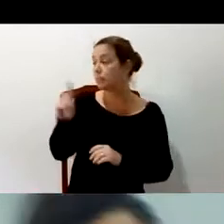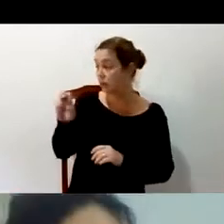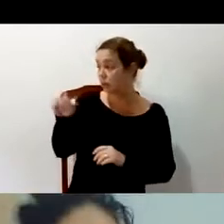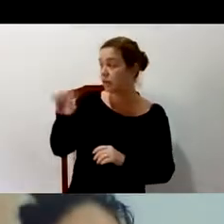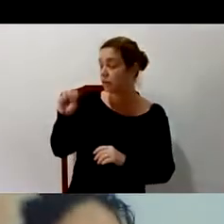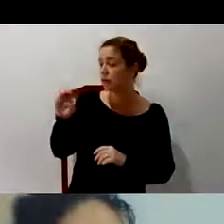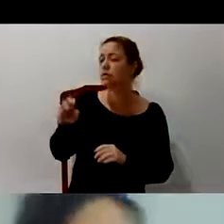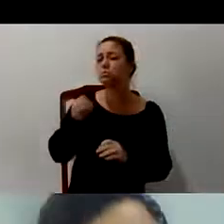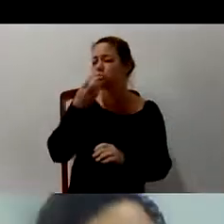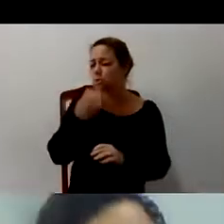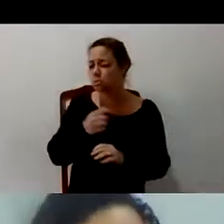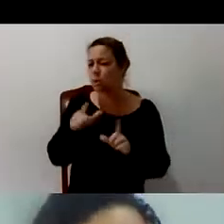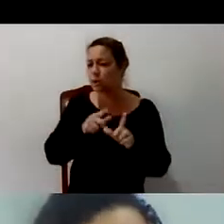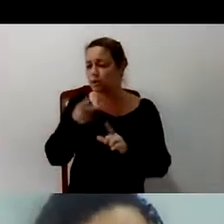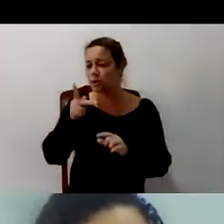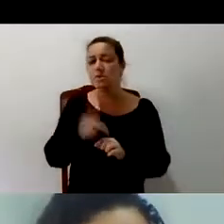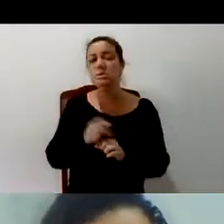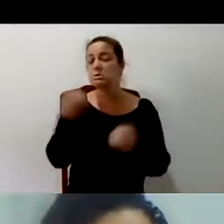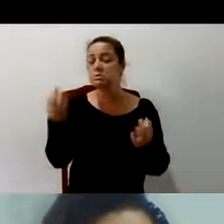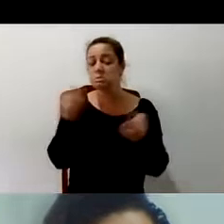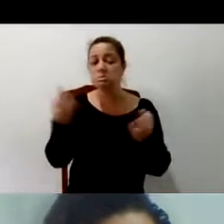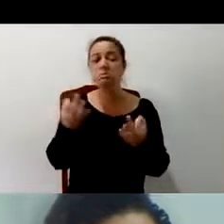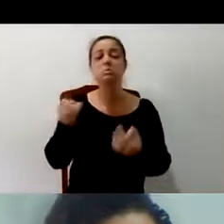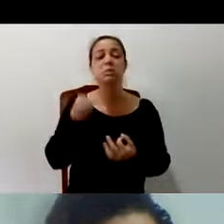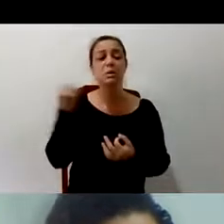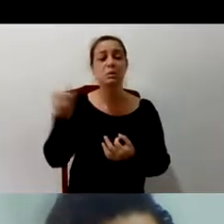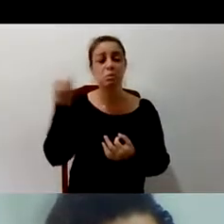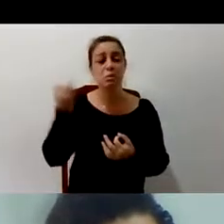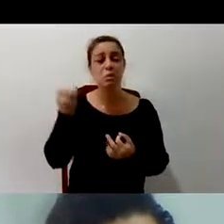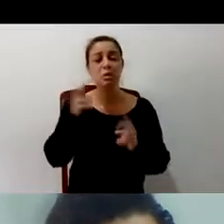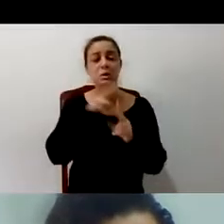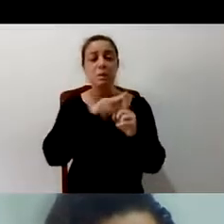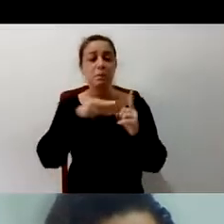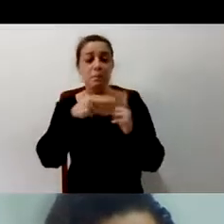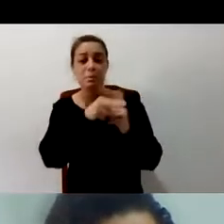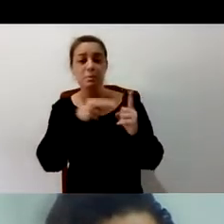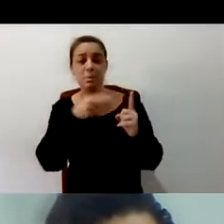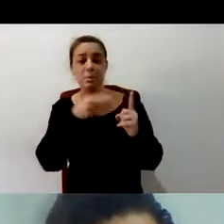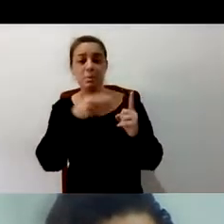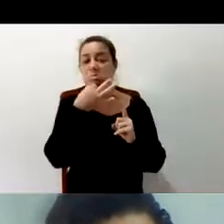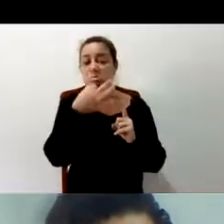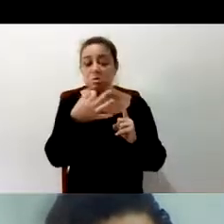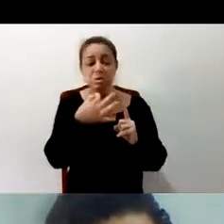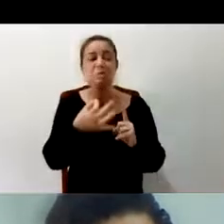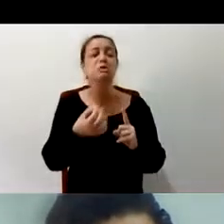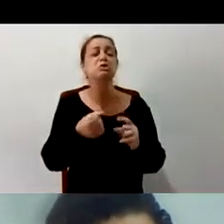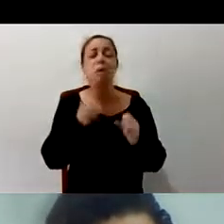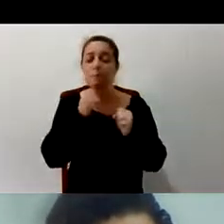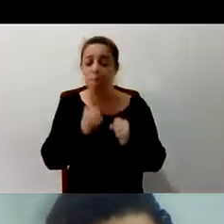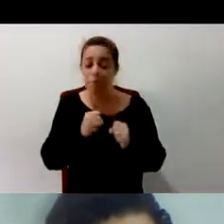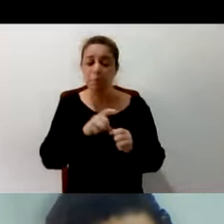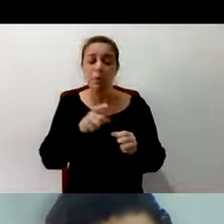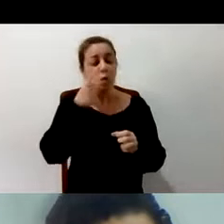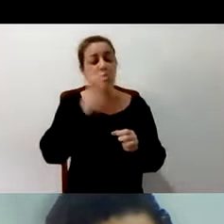essa dimensão assim, de ser um trabalho, né, que aponta numa perspectiva crítica, emancipatória, e isso é muito importante